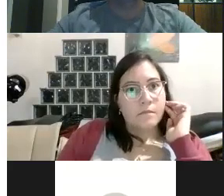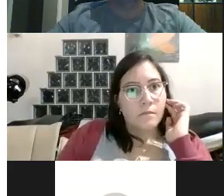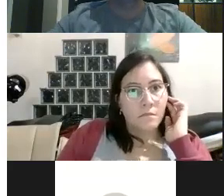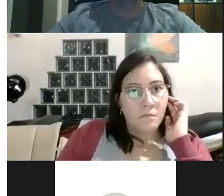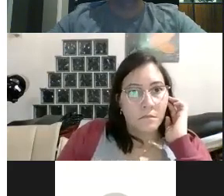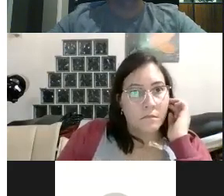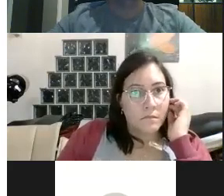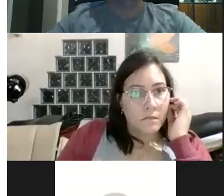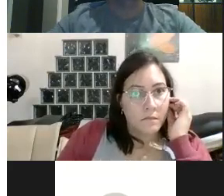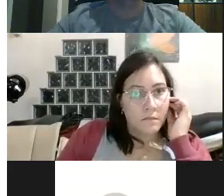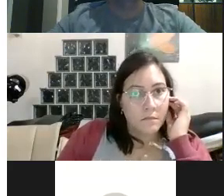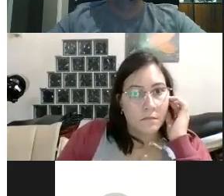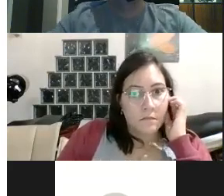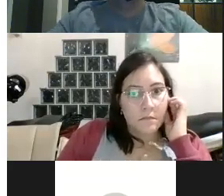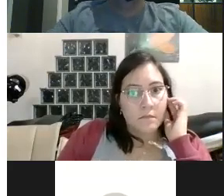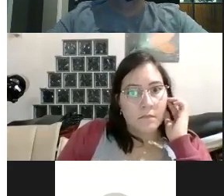casas estão no lugar errado.